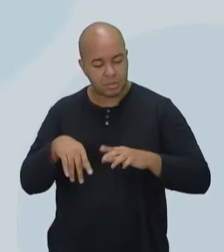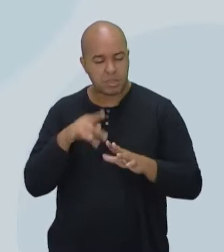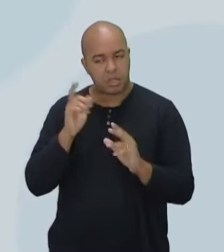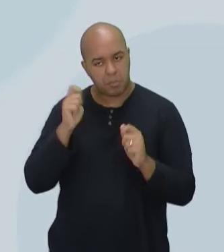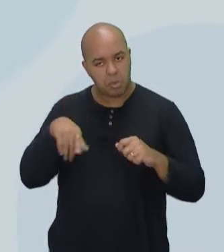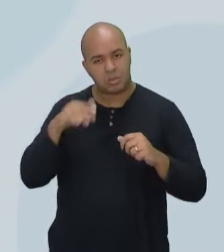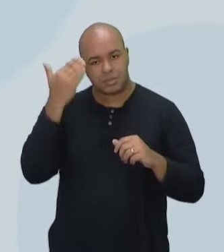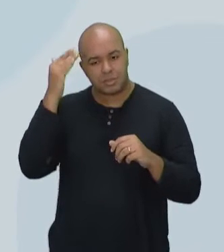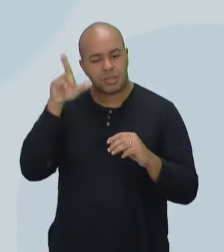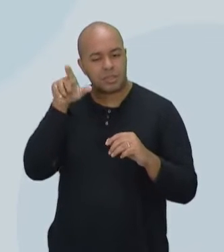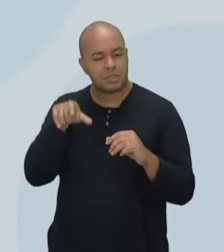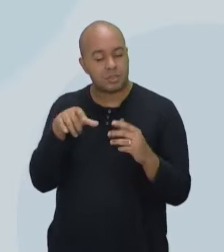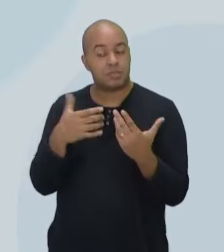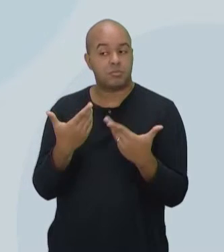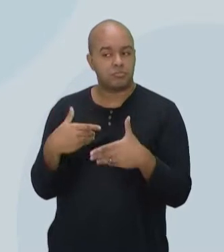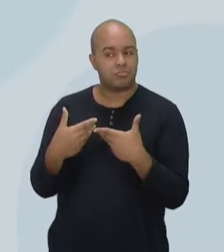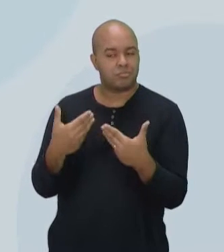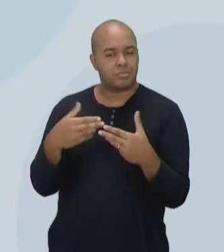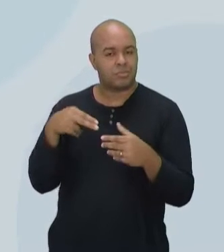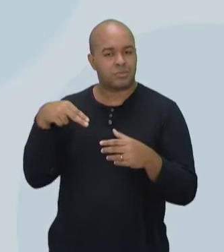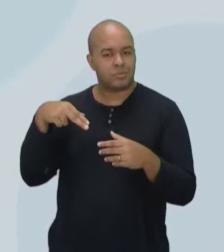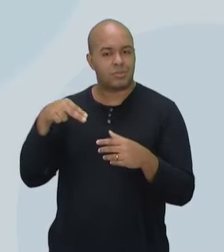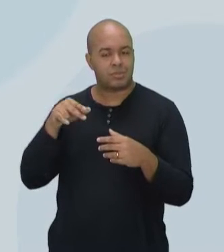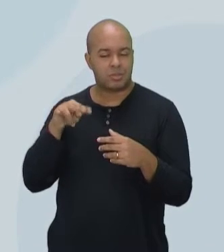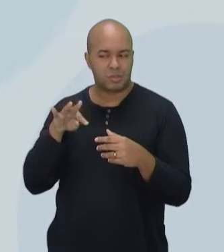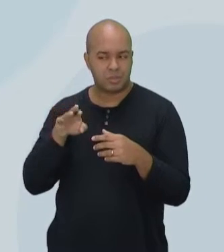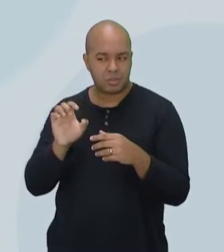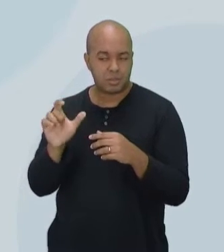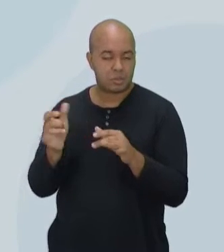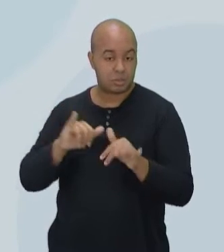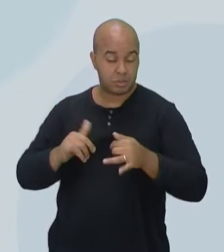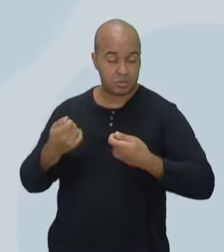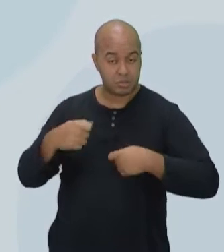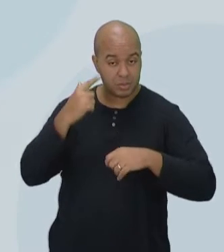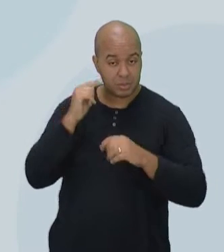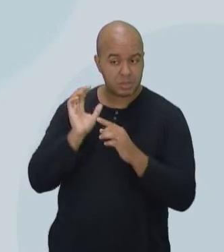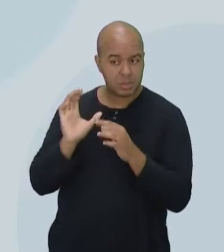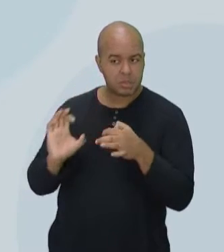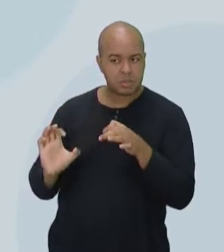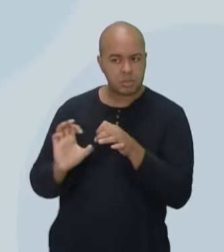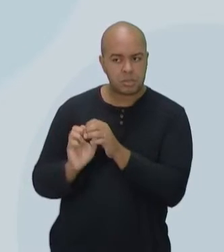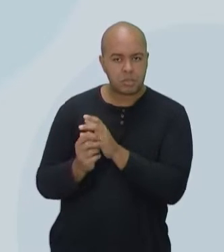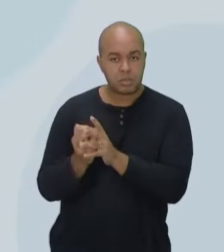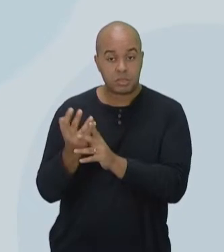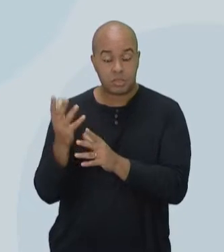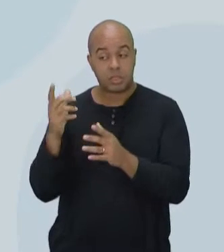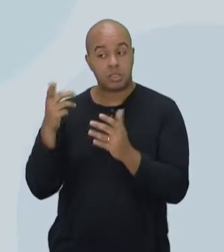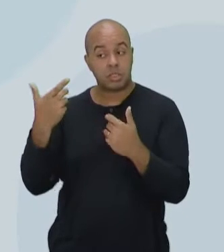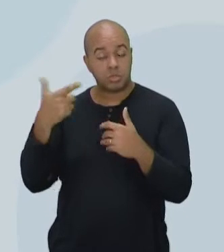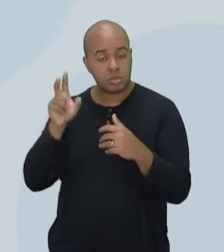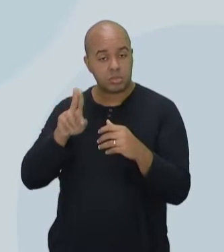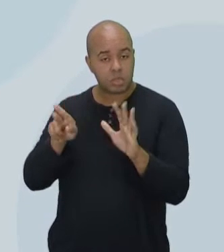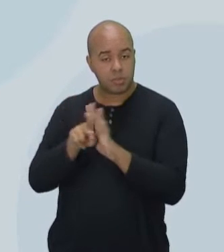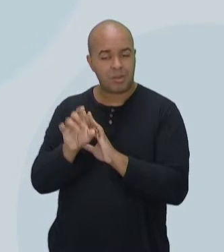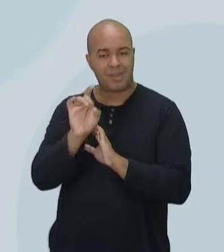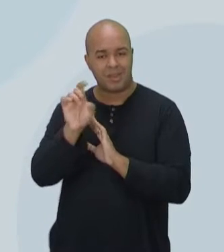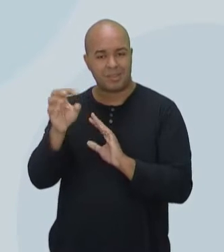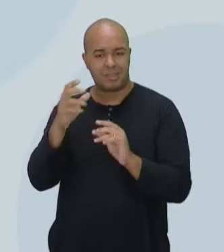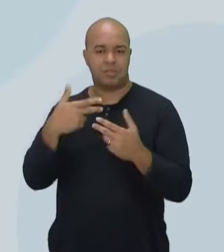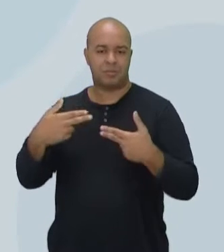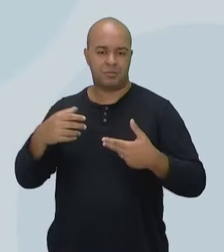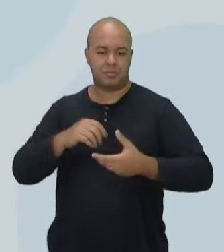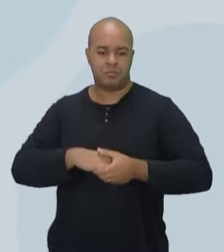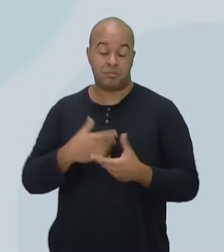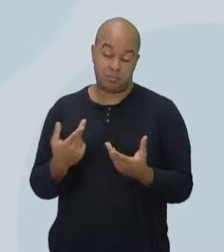podemos entender que, enquanto nutriente, um elemento químico precisa estar em uma quantidade suficiente para cada